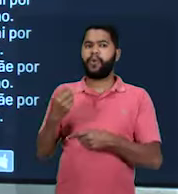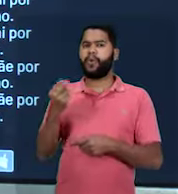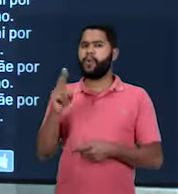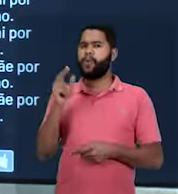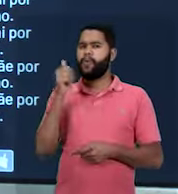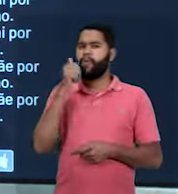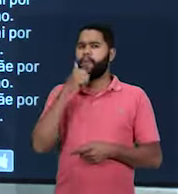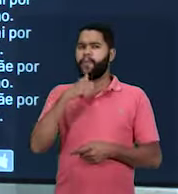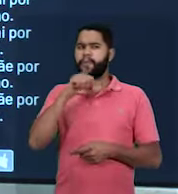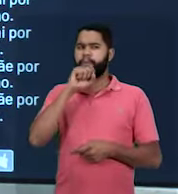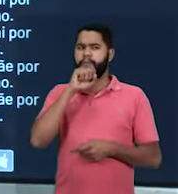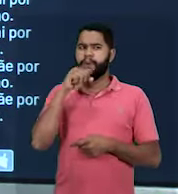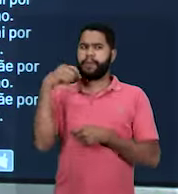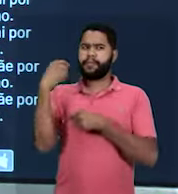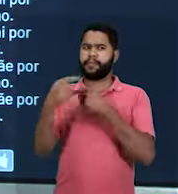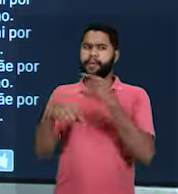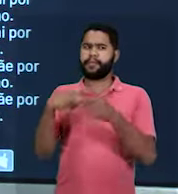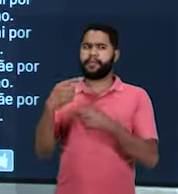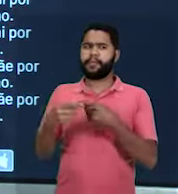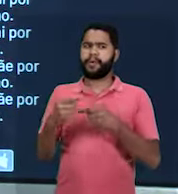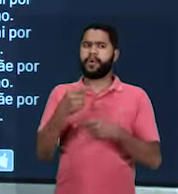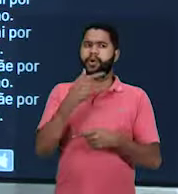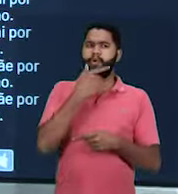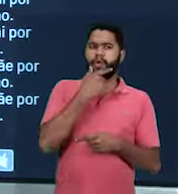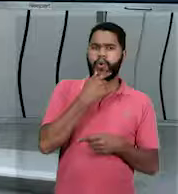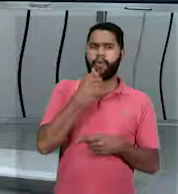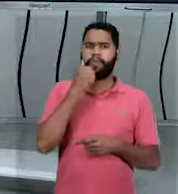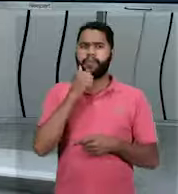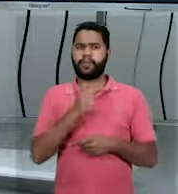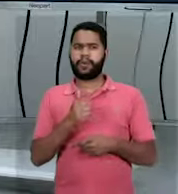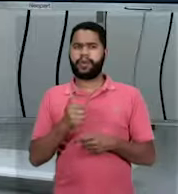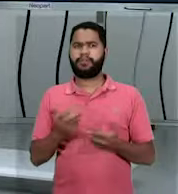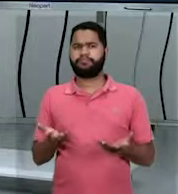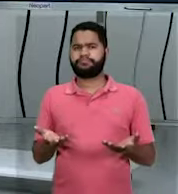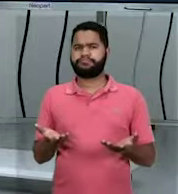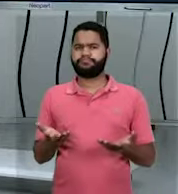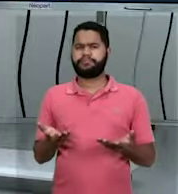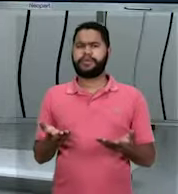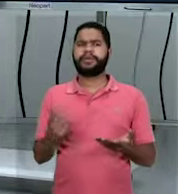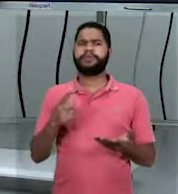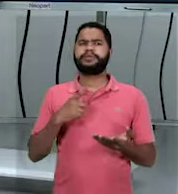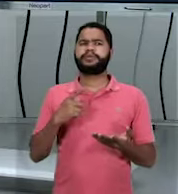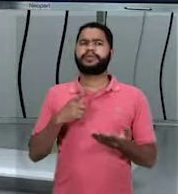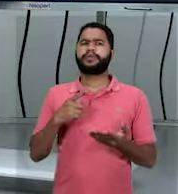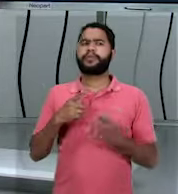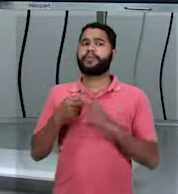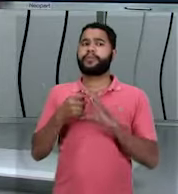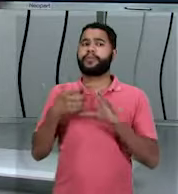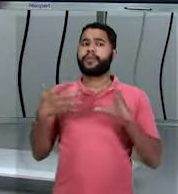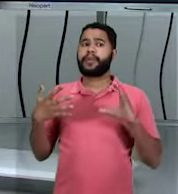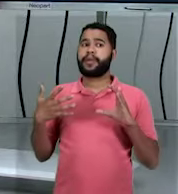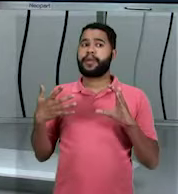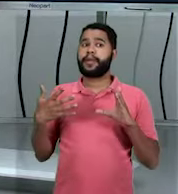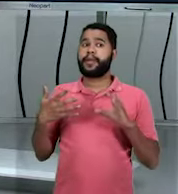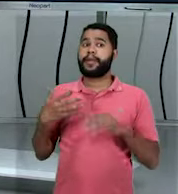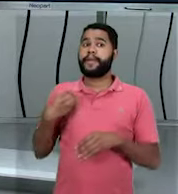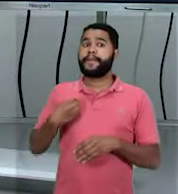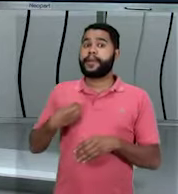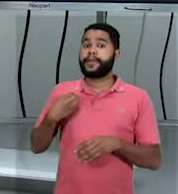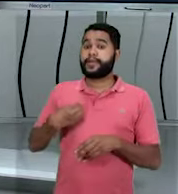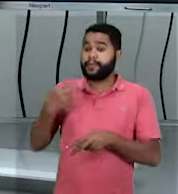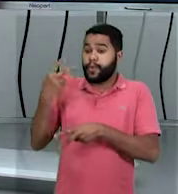ou da mãe pelos descendentes do sexo masculino e do sexo feminino. Então, se eu tenho aqui uma característica presente